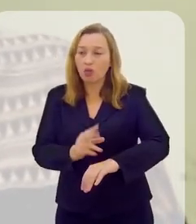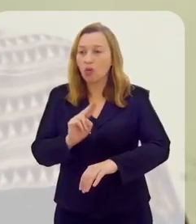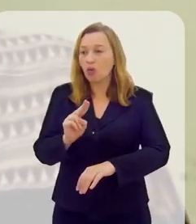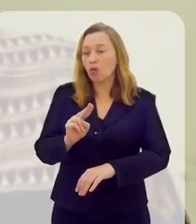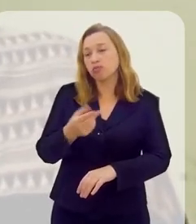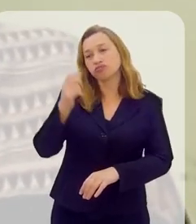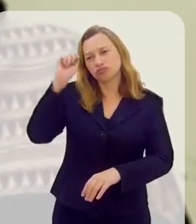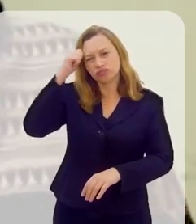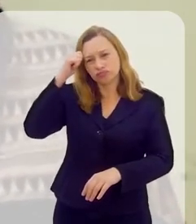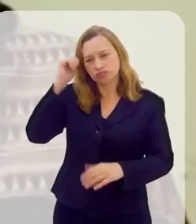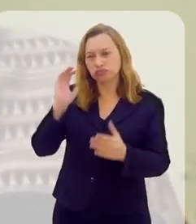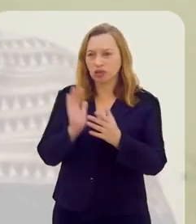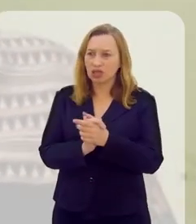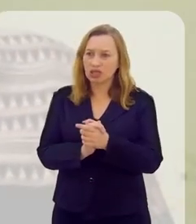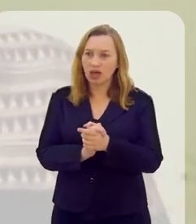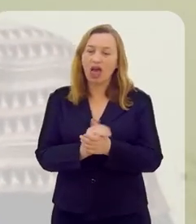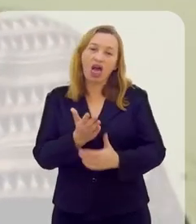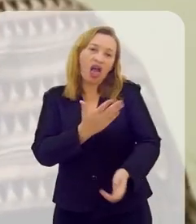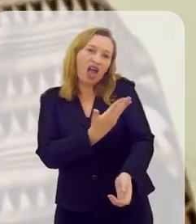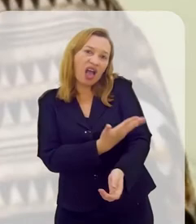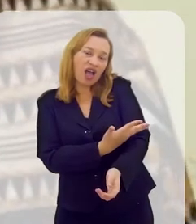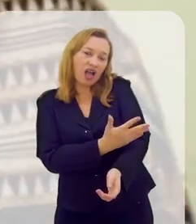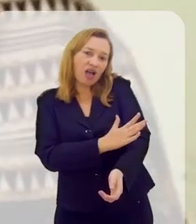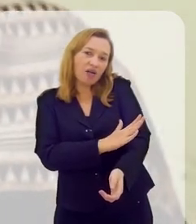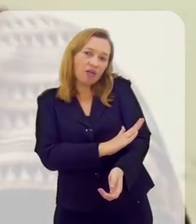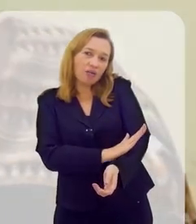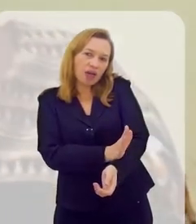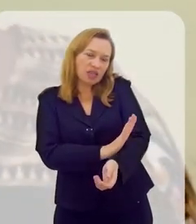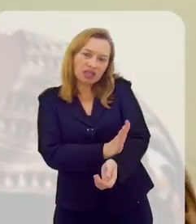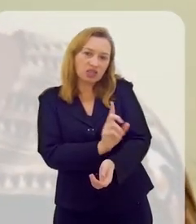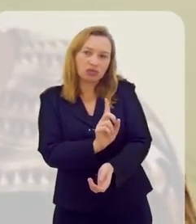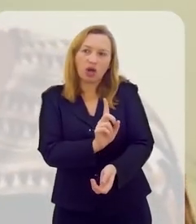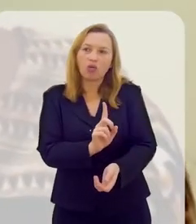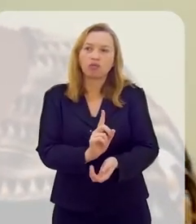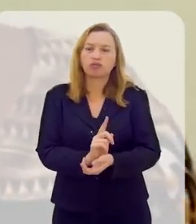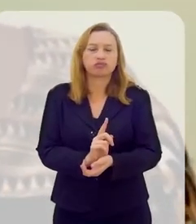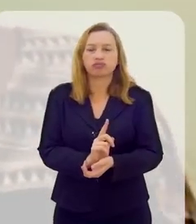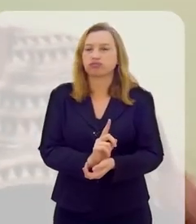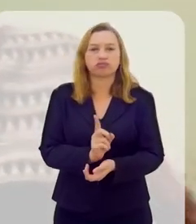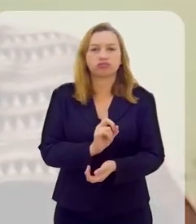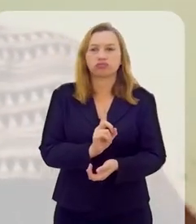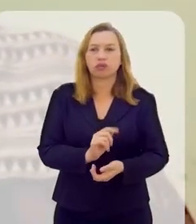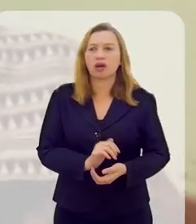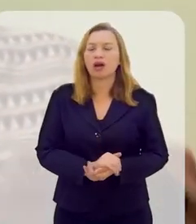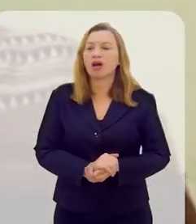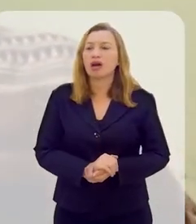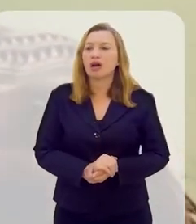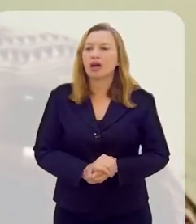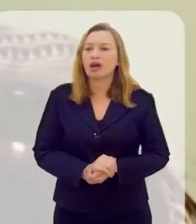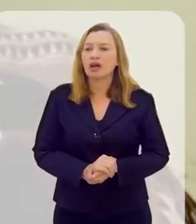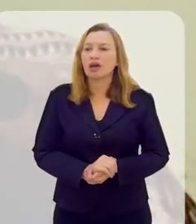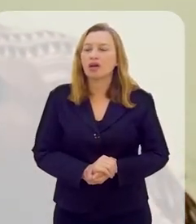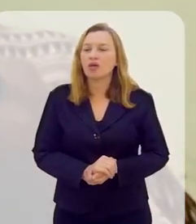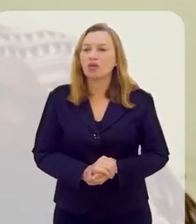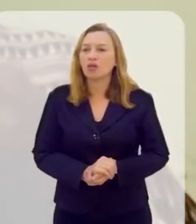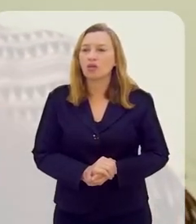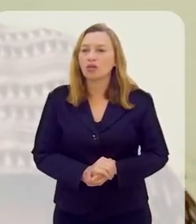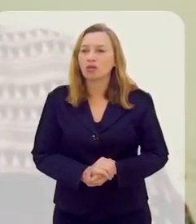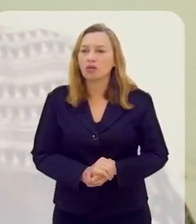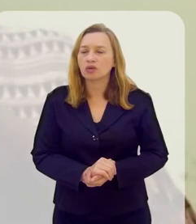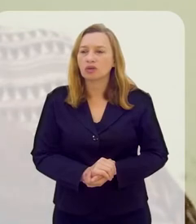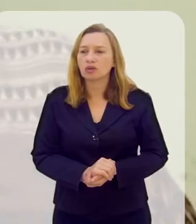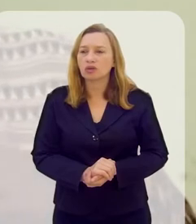não se diziam negras. Ah, é racismo do próprio negro? Não. Não era viável, não era,